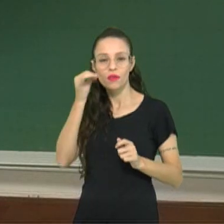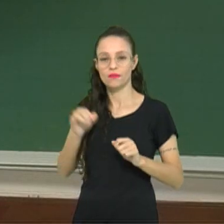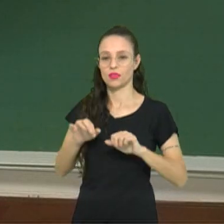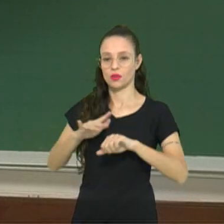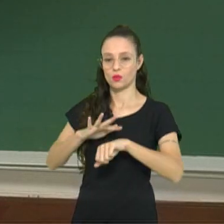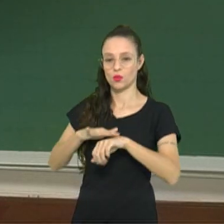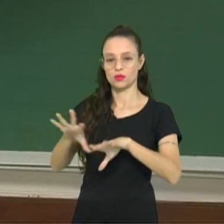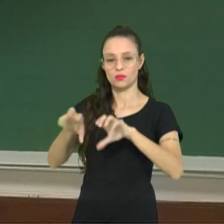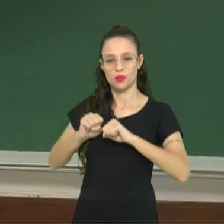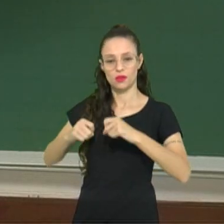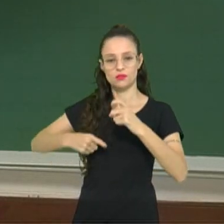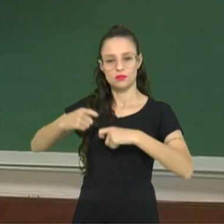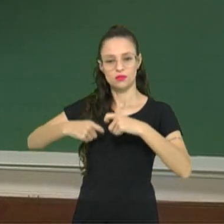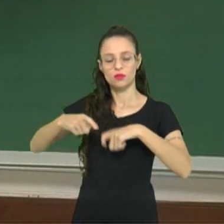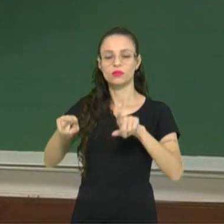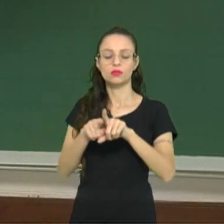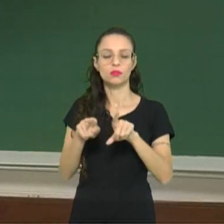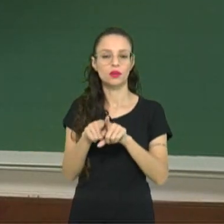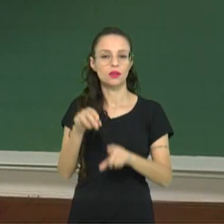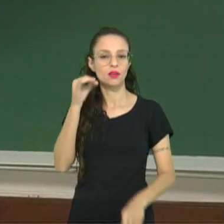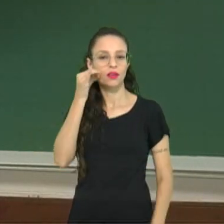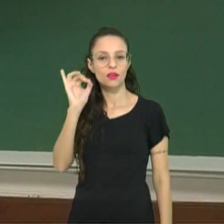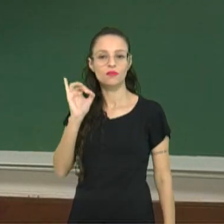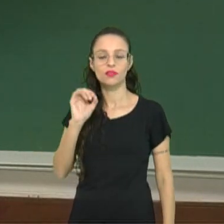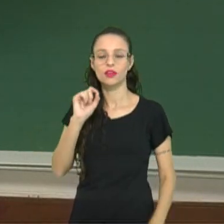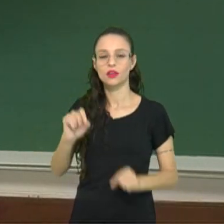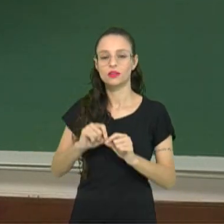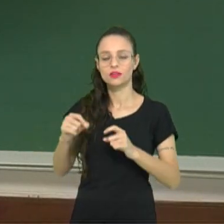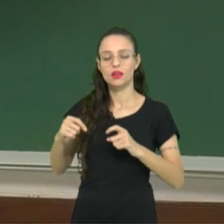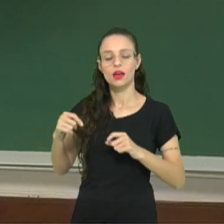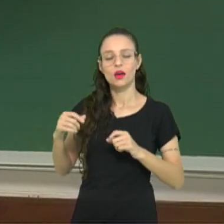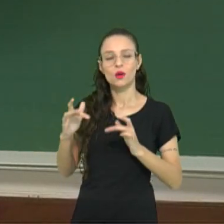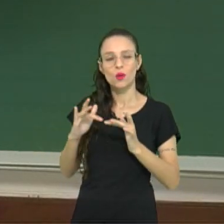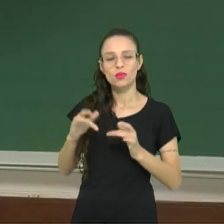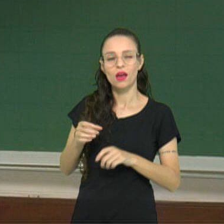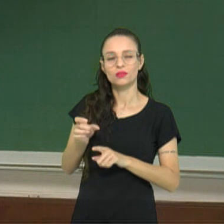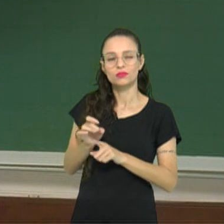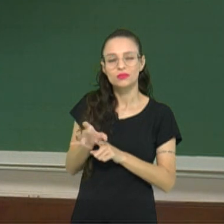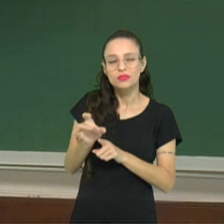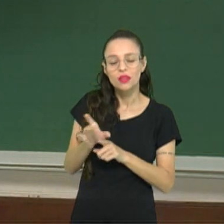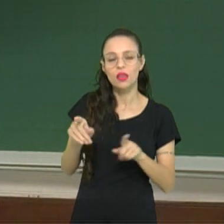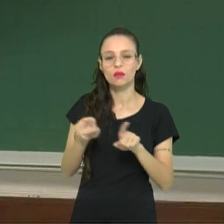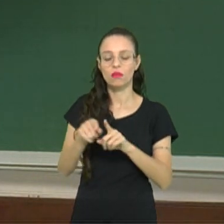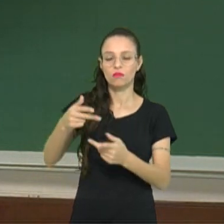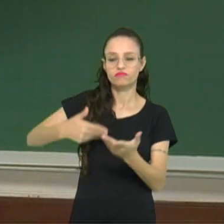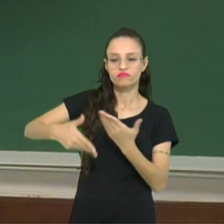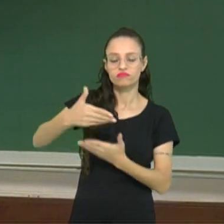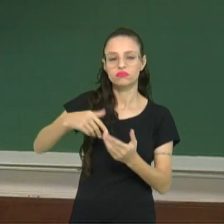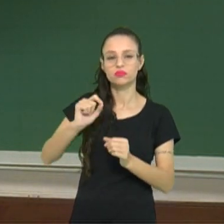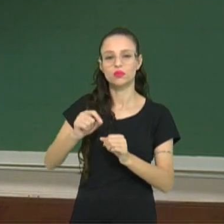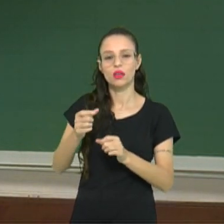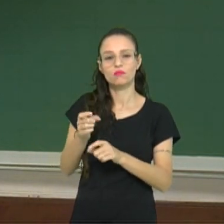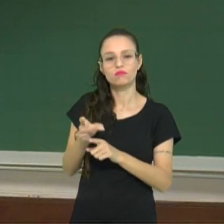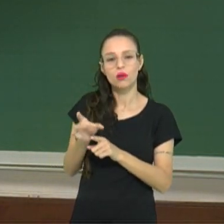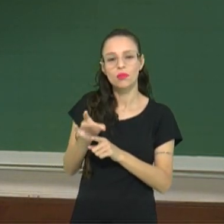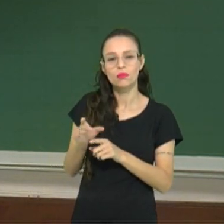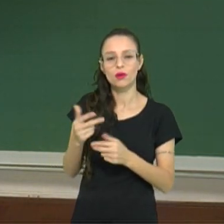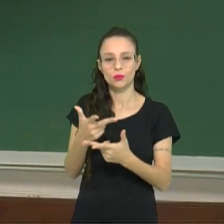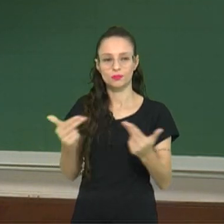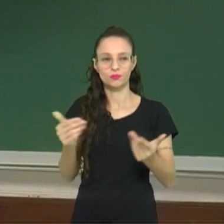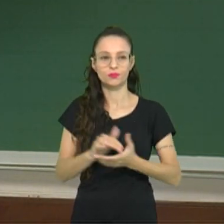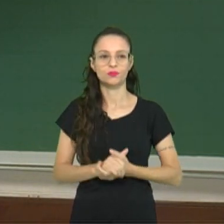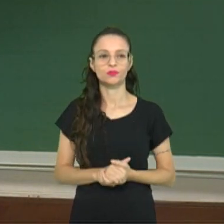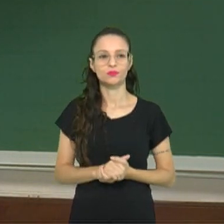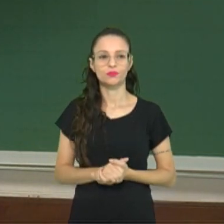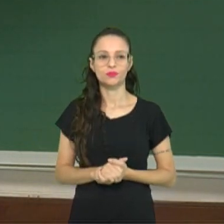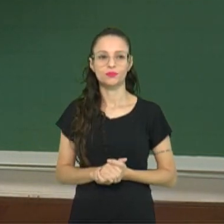Por quê? Porque também evita, né, o contato com sêmen, com troca, né, de material, de fluidos, de secreções e tudo